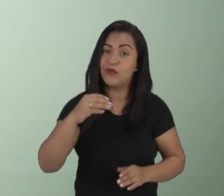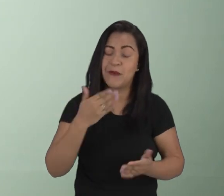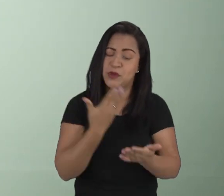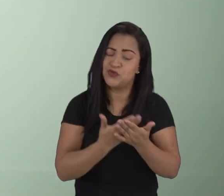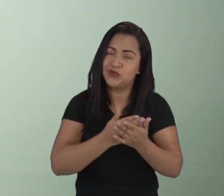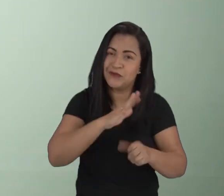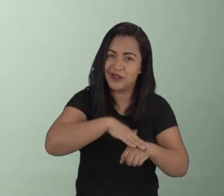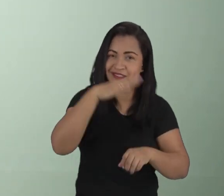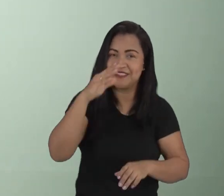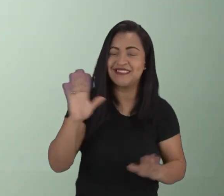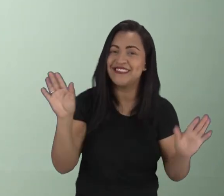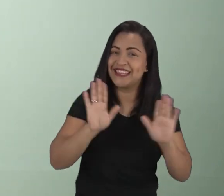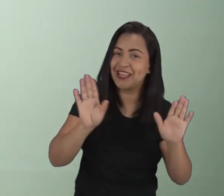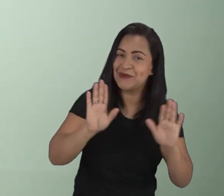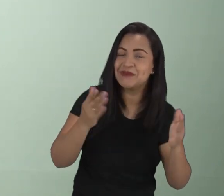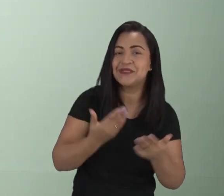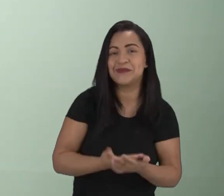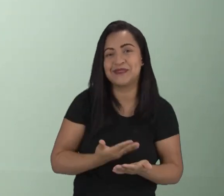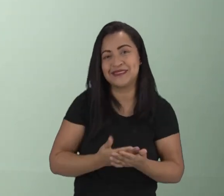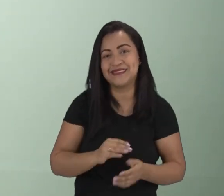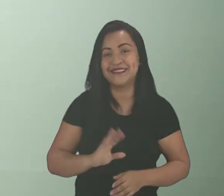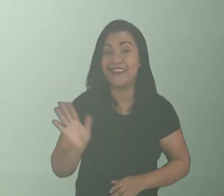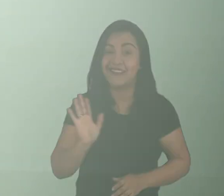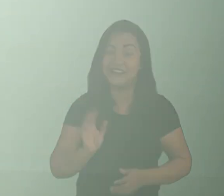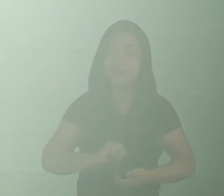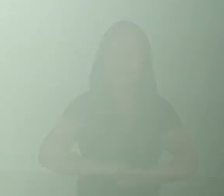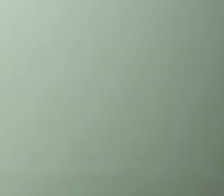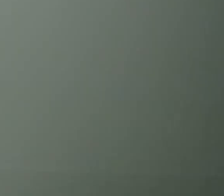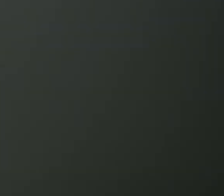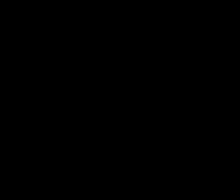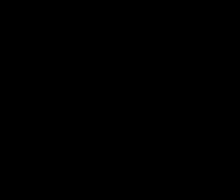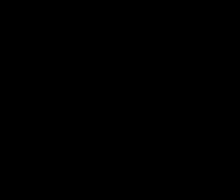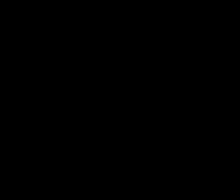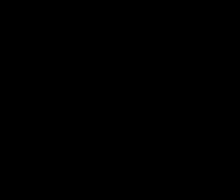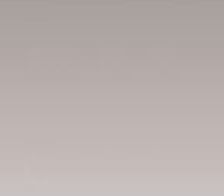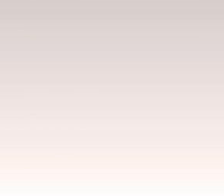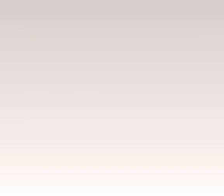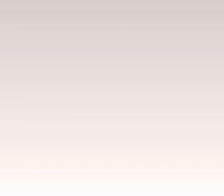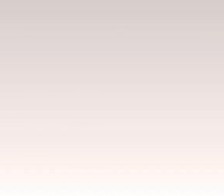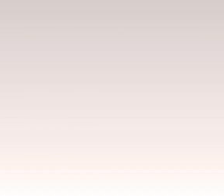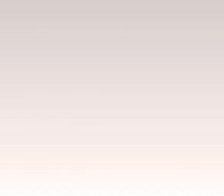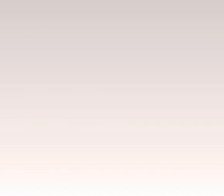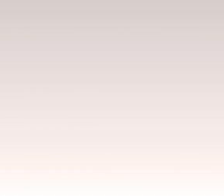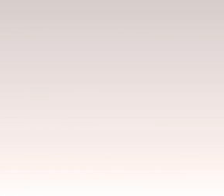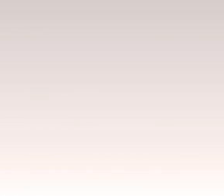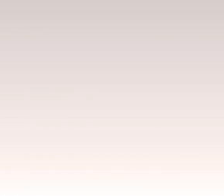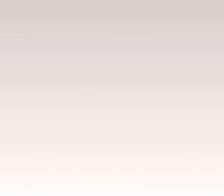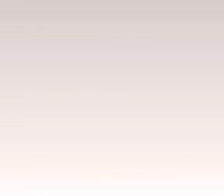Eduque e até o nosso próximo momento. Até lá!